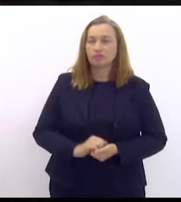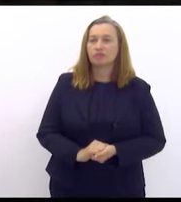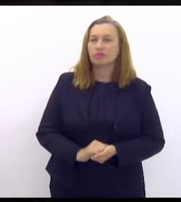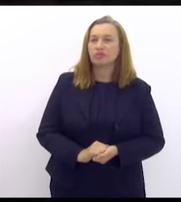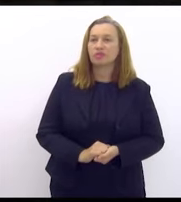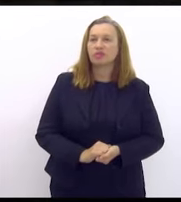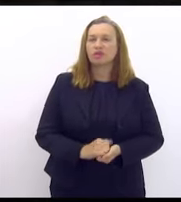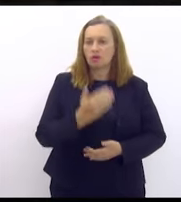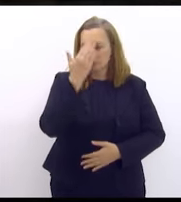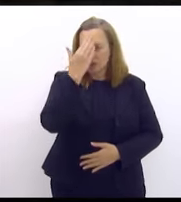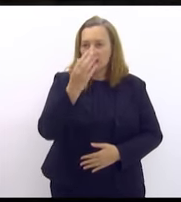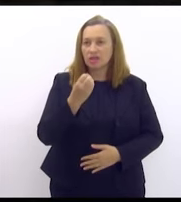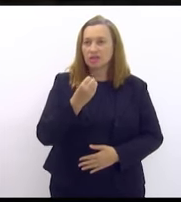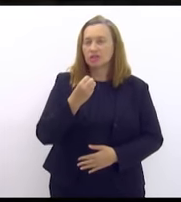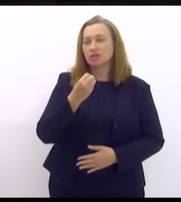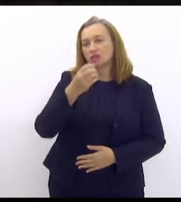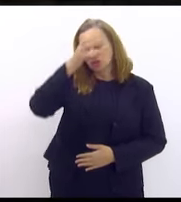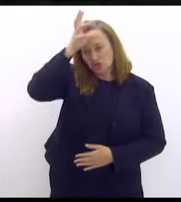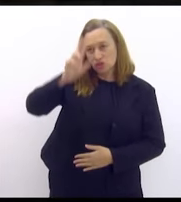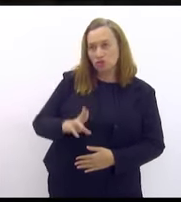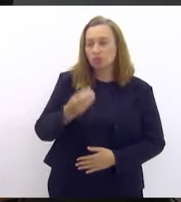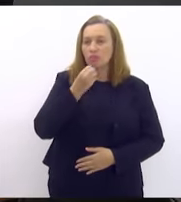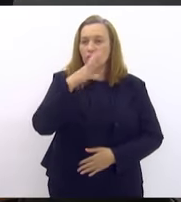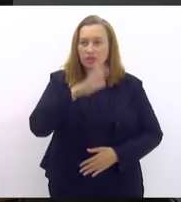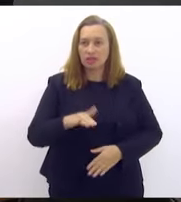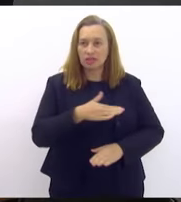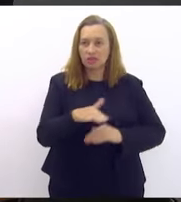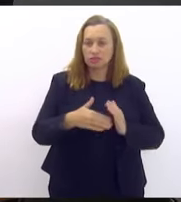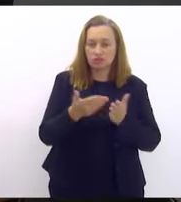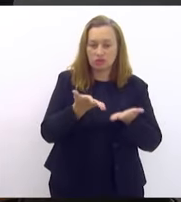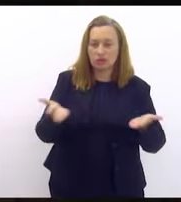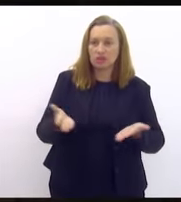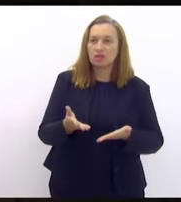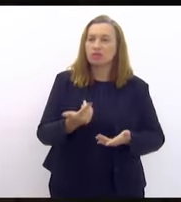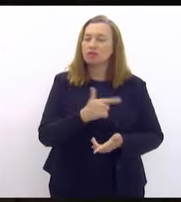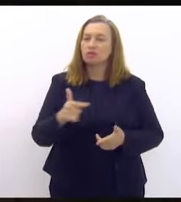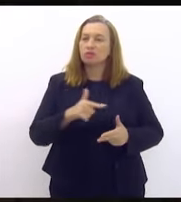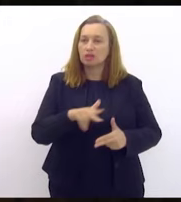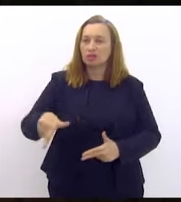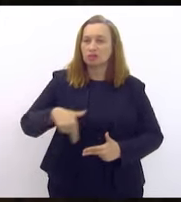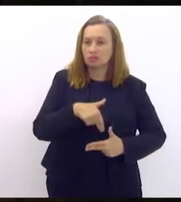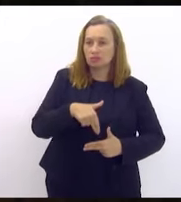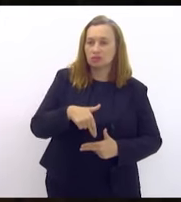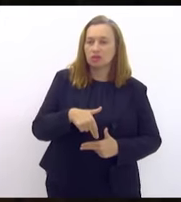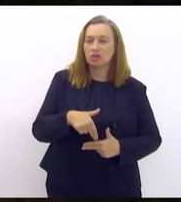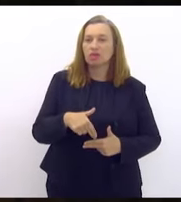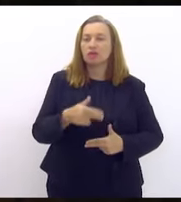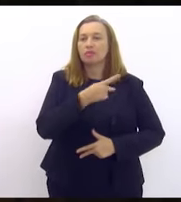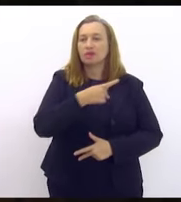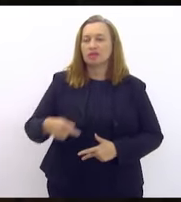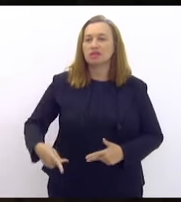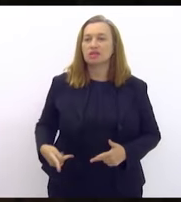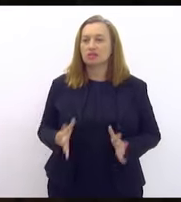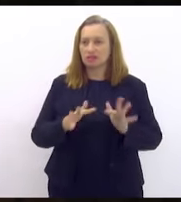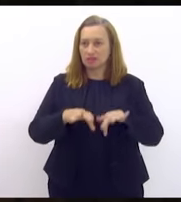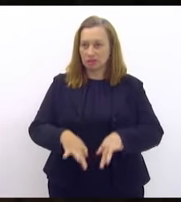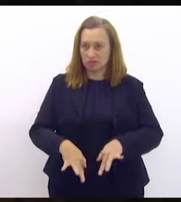Obrigado, Tia Ju. Uma boa tarde a todos. Fiquem com Deus. Não havendo mais oradores inscritos, a presidência